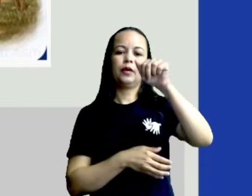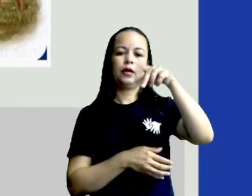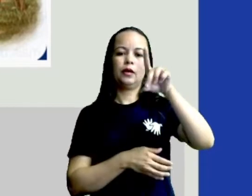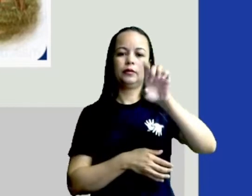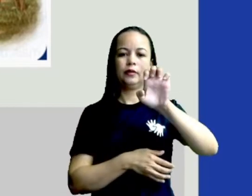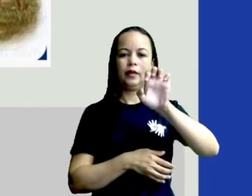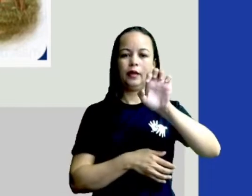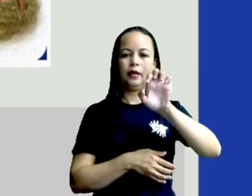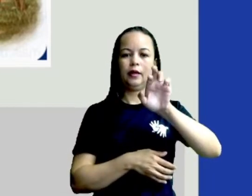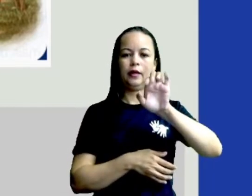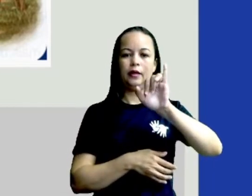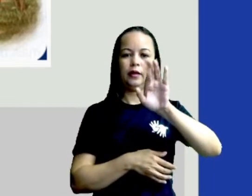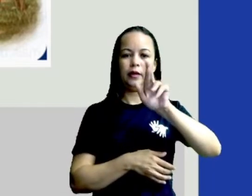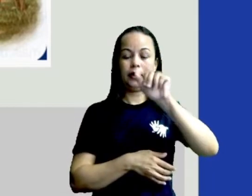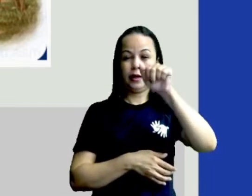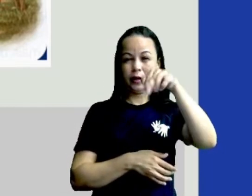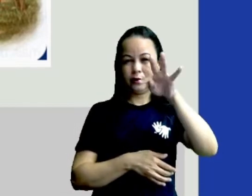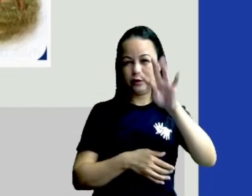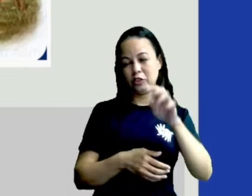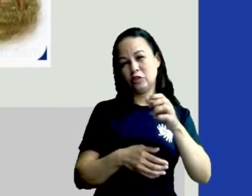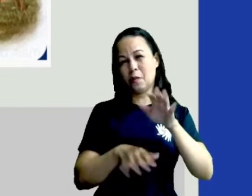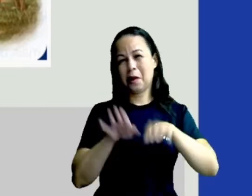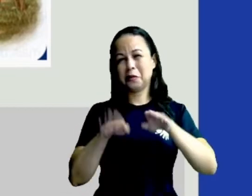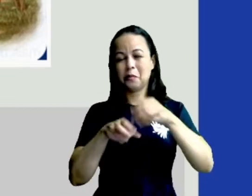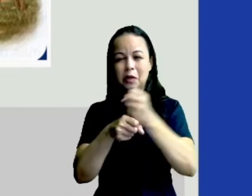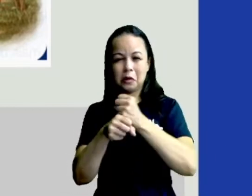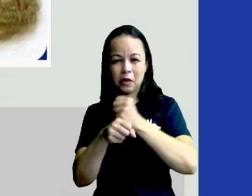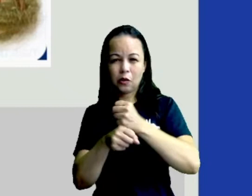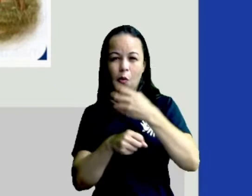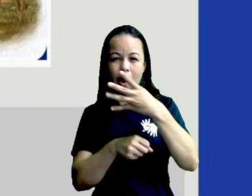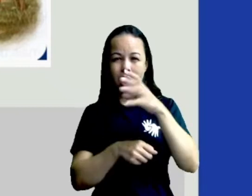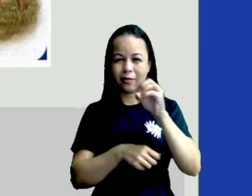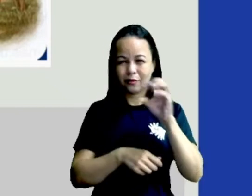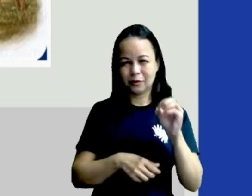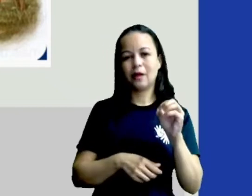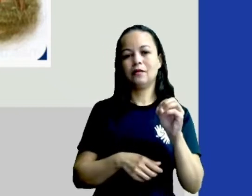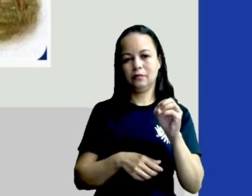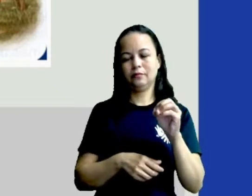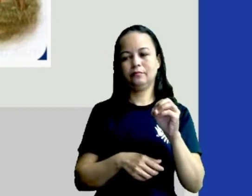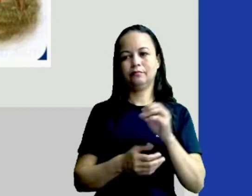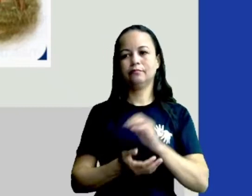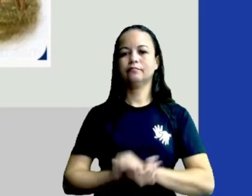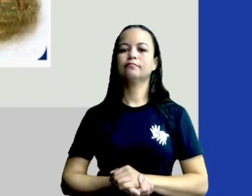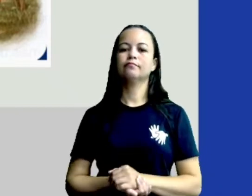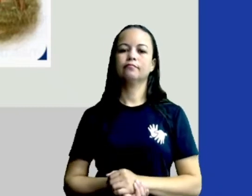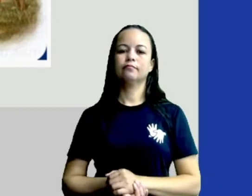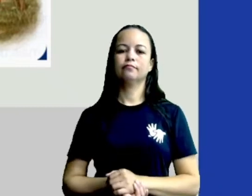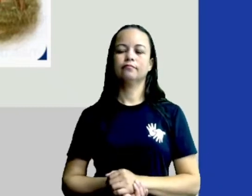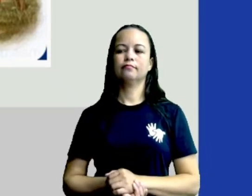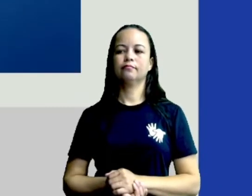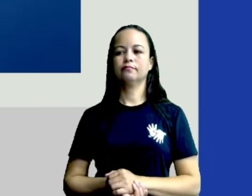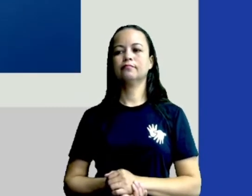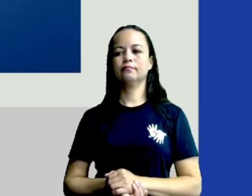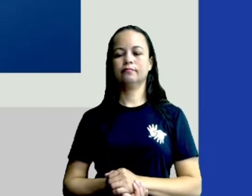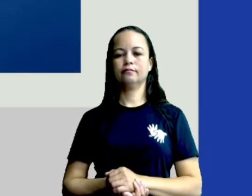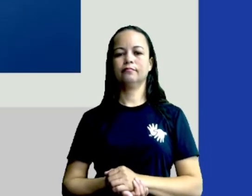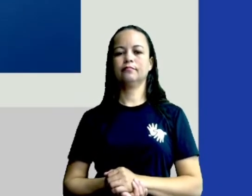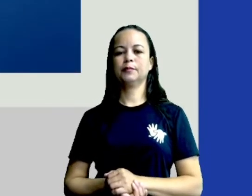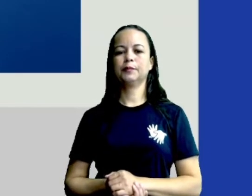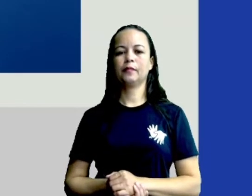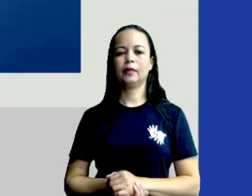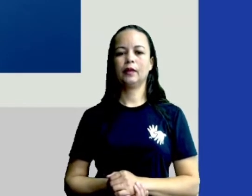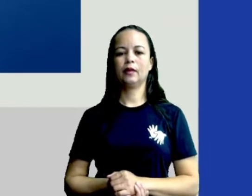de 400 anos. Tá vendo? Ok, vamos lá? Passando para a gente ver a